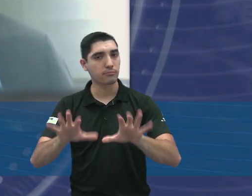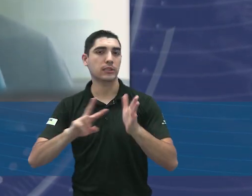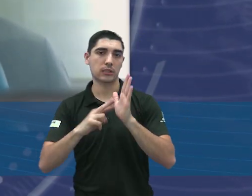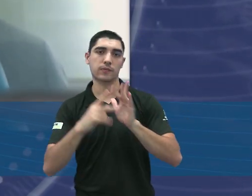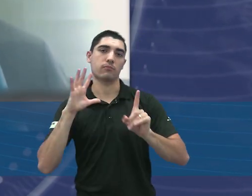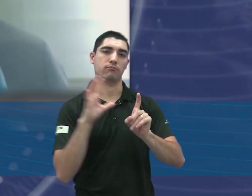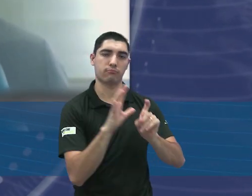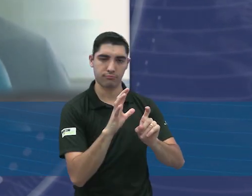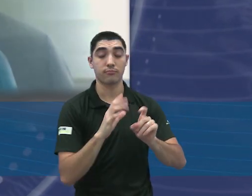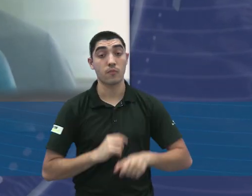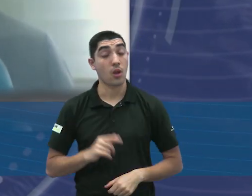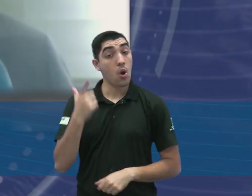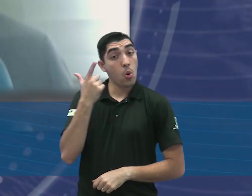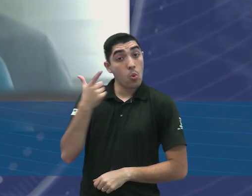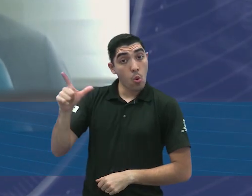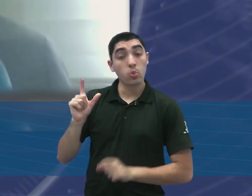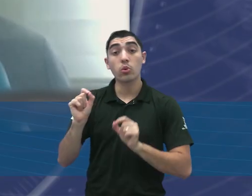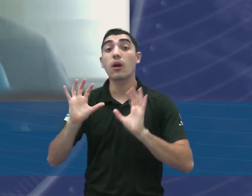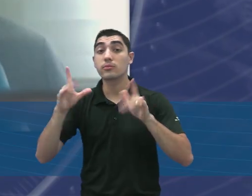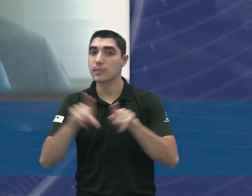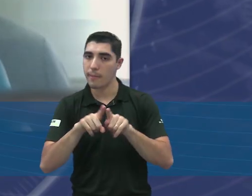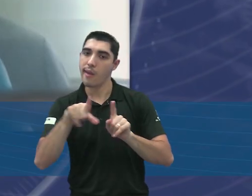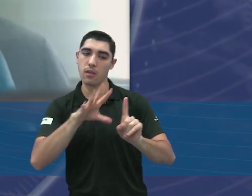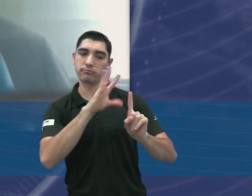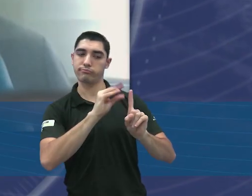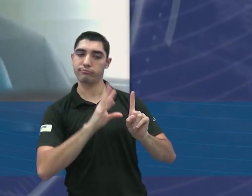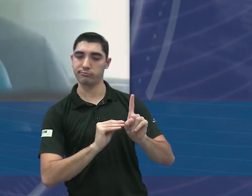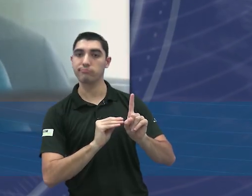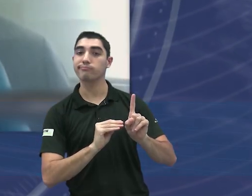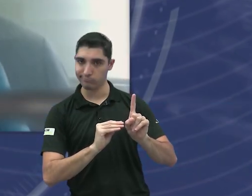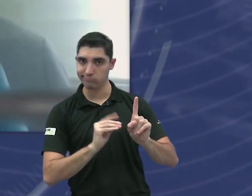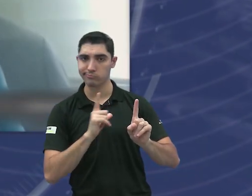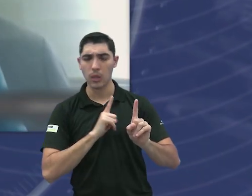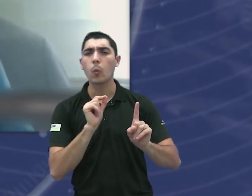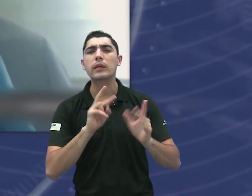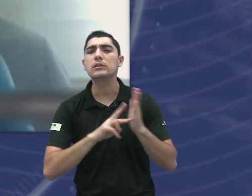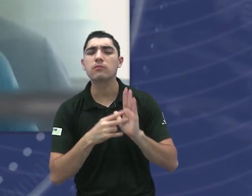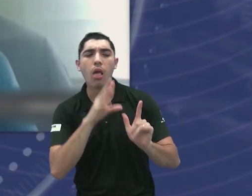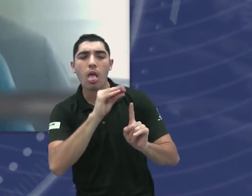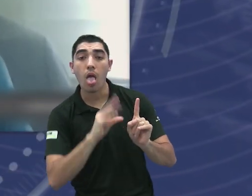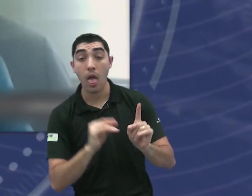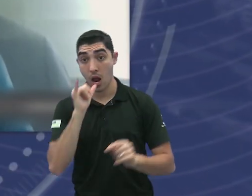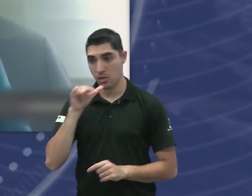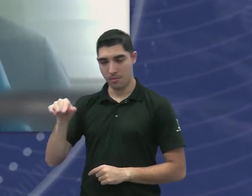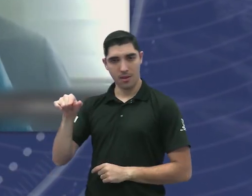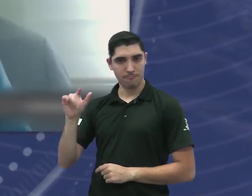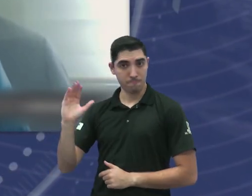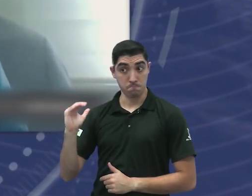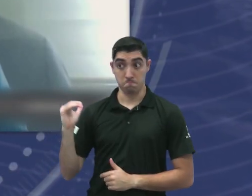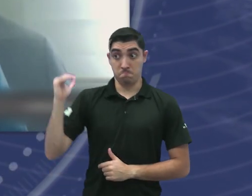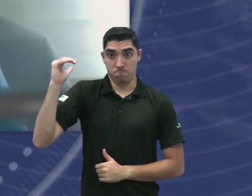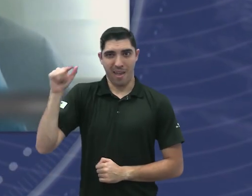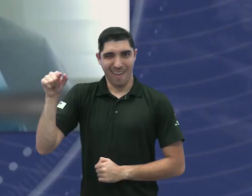comum também, um pouco menos que o assédio moral, é o assédio sexual. O assédio sexual nada mais é quando existe uma posição hierárquica em que